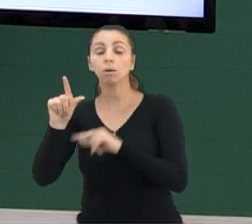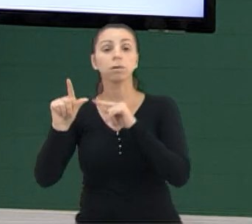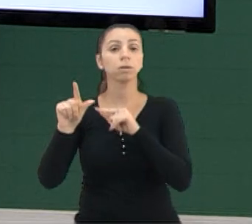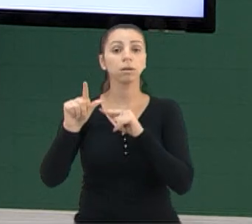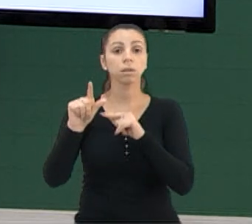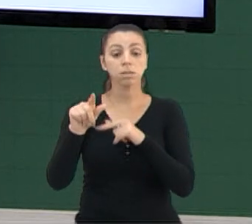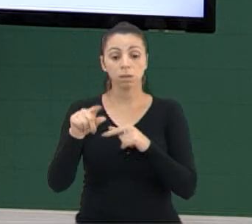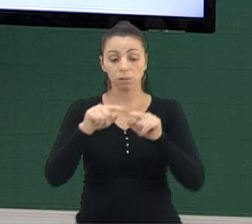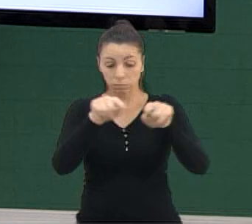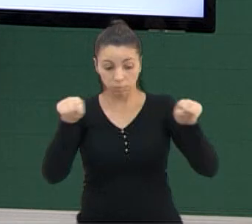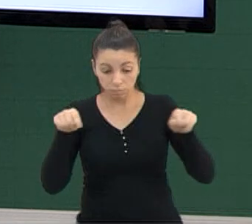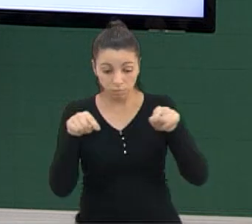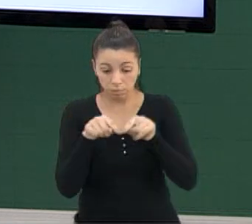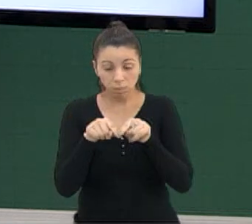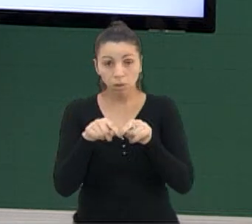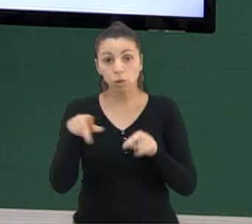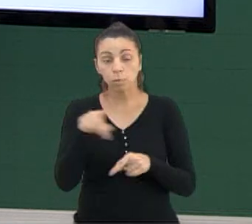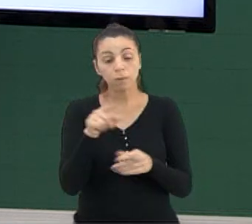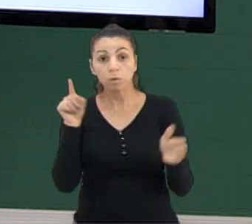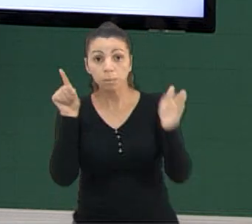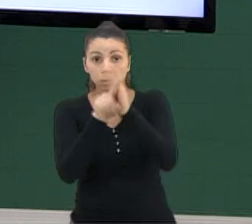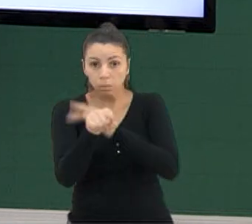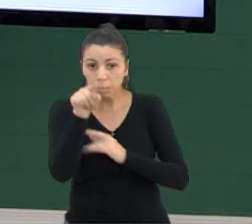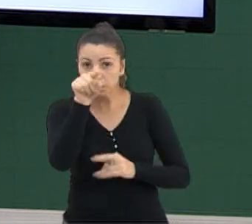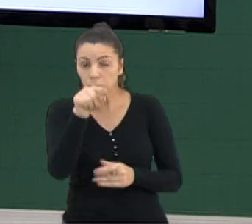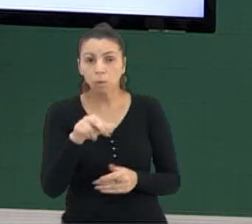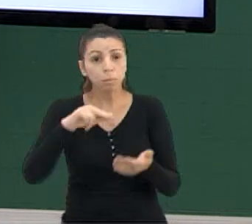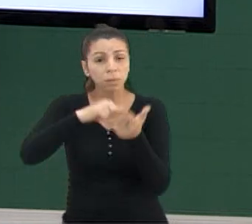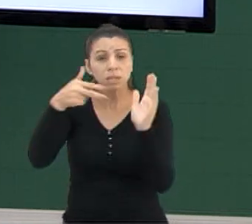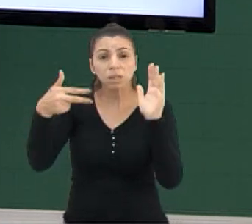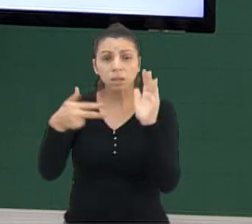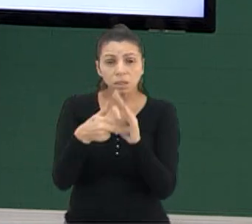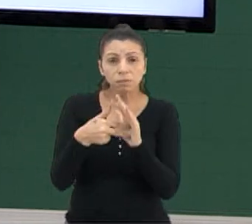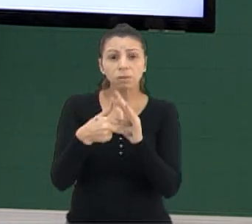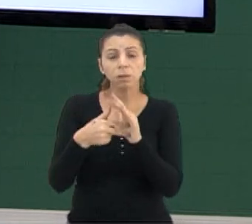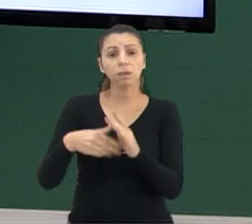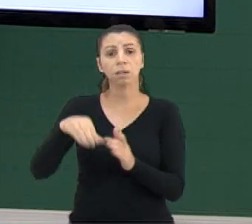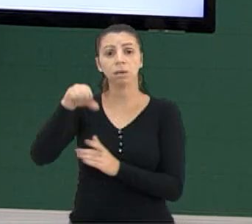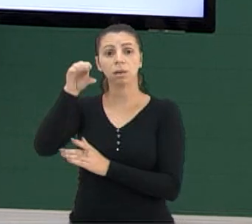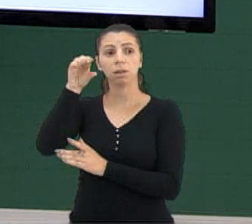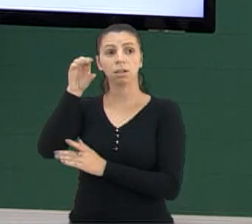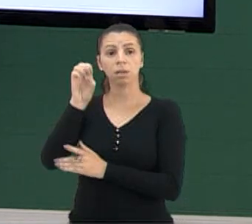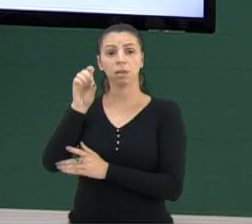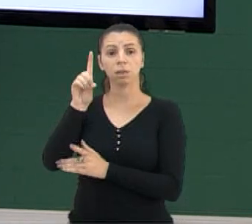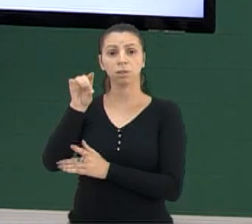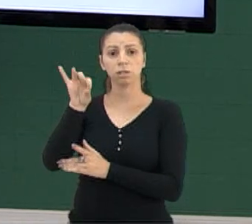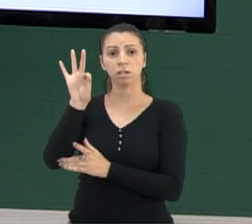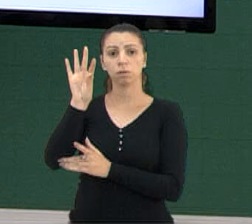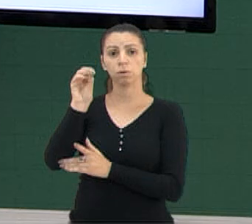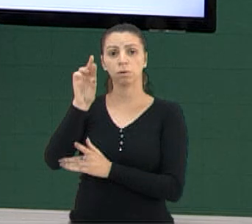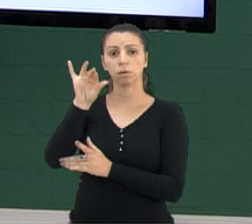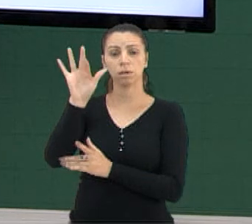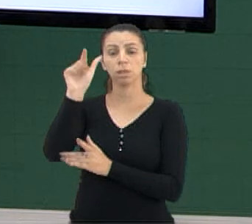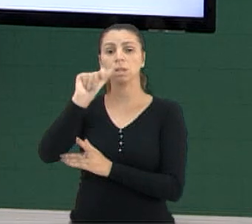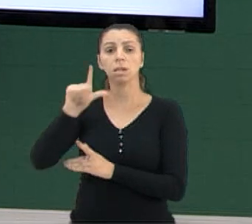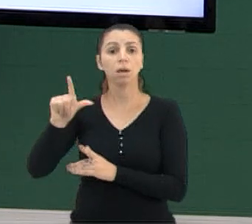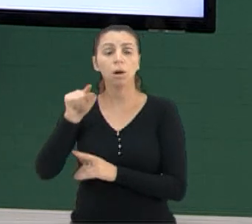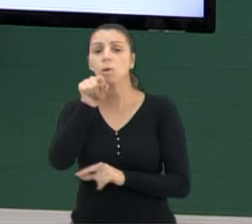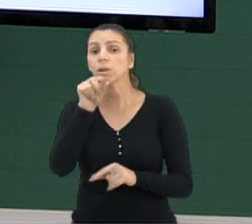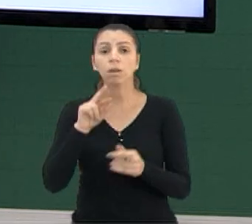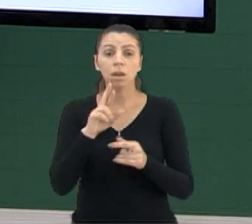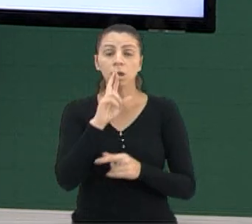para você, Fulano, o que que é o editorial com base nesse que nós lemos? O que vocês